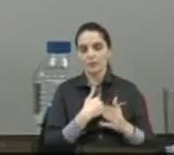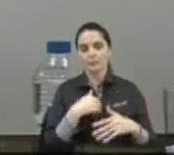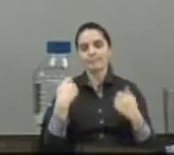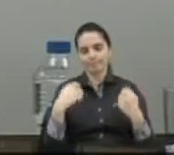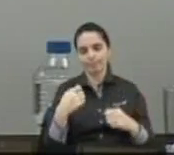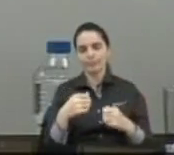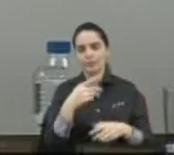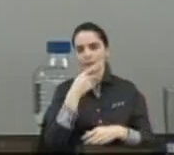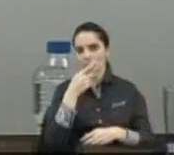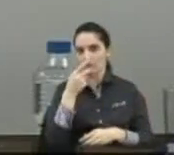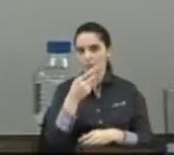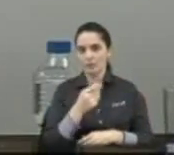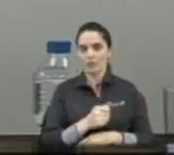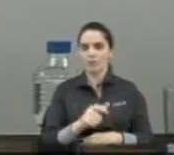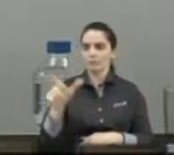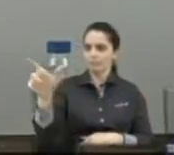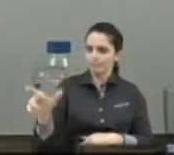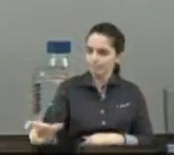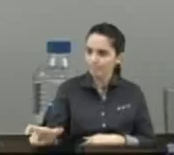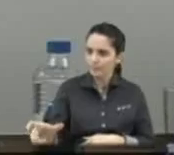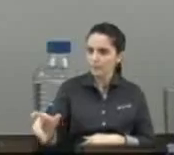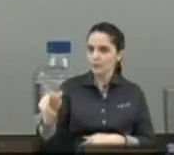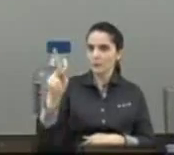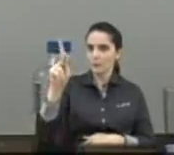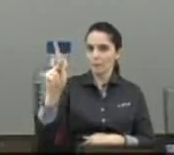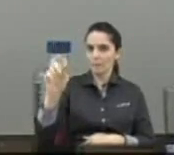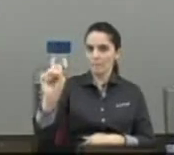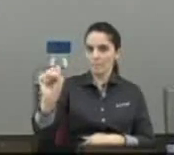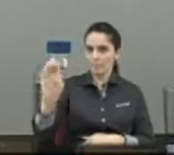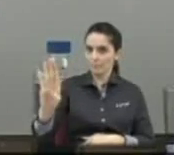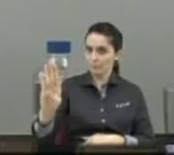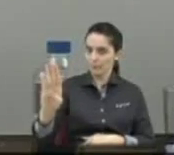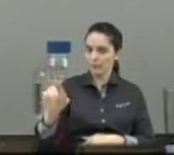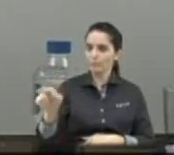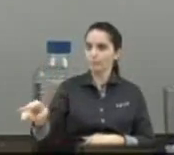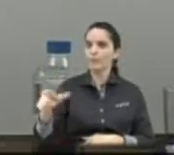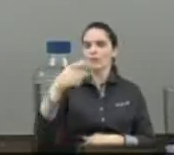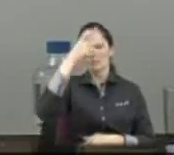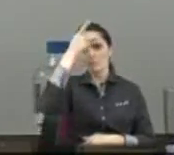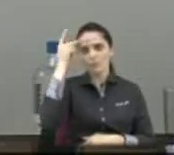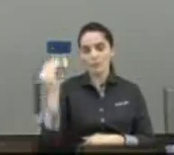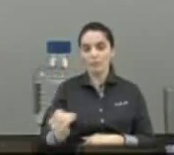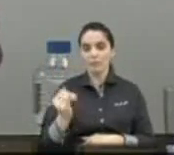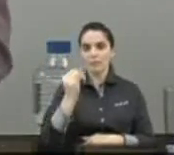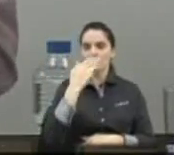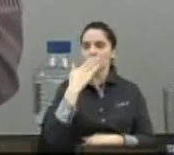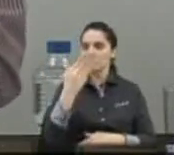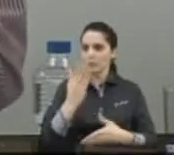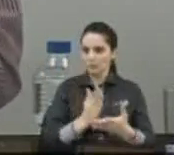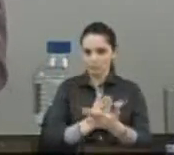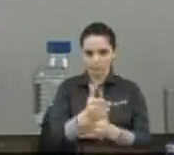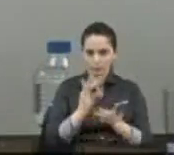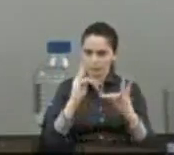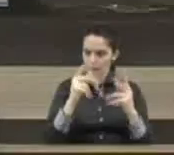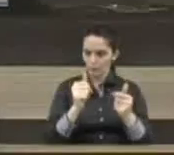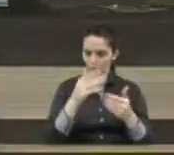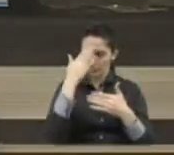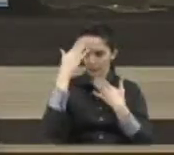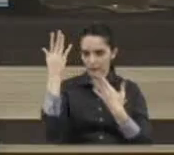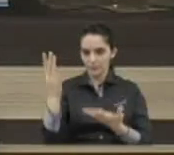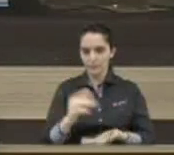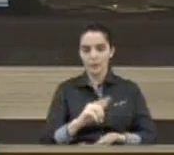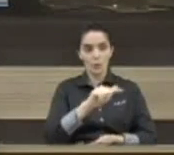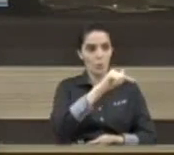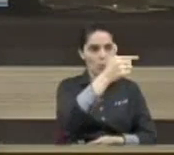Armando. Armando, para a gente, para nós do PSB, foi uma pessoa muito importante. E peço a aprovação de todos. Muito obrigado.